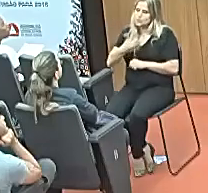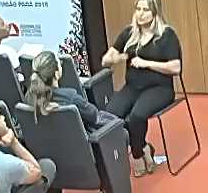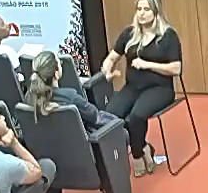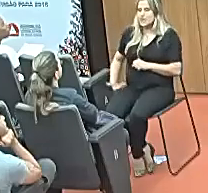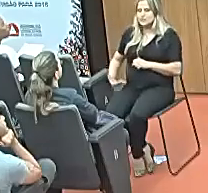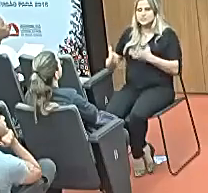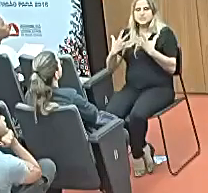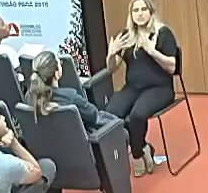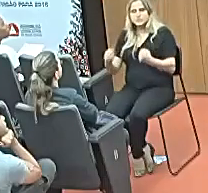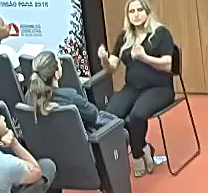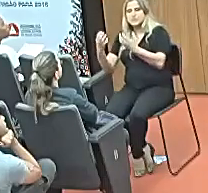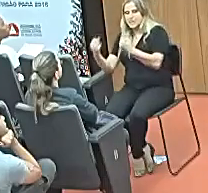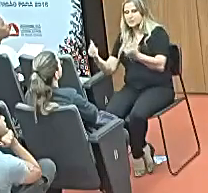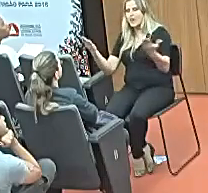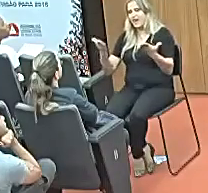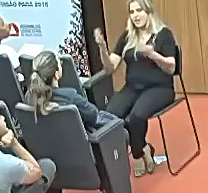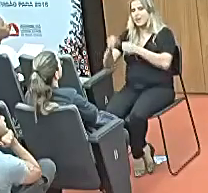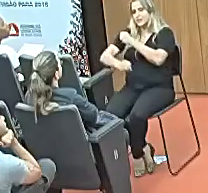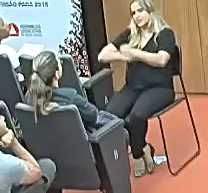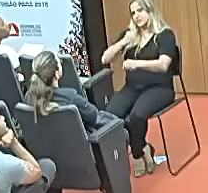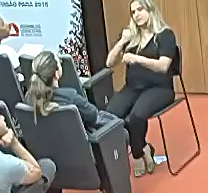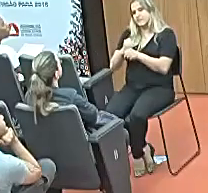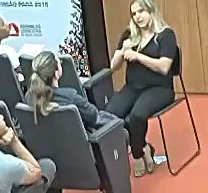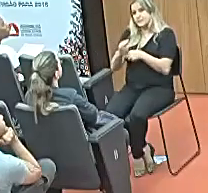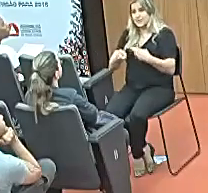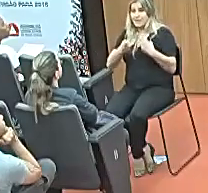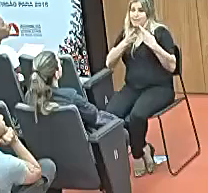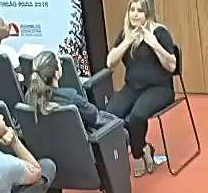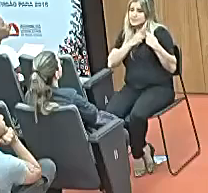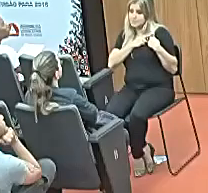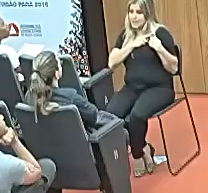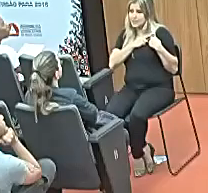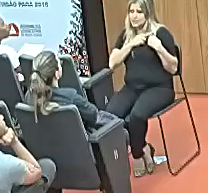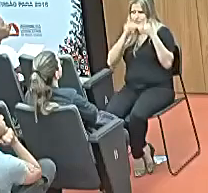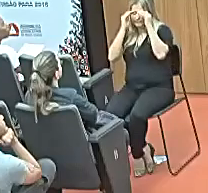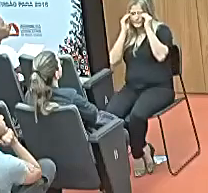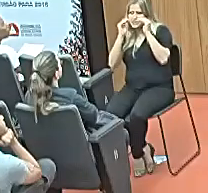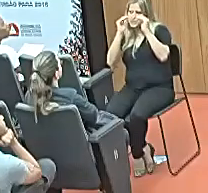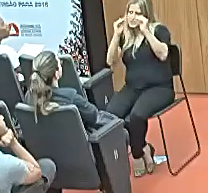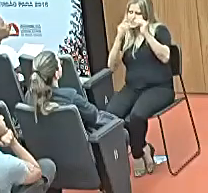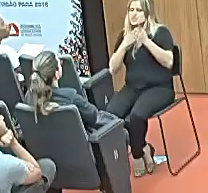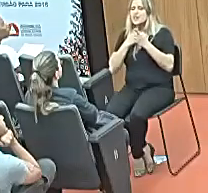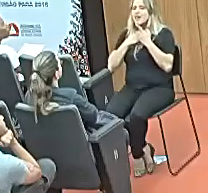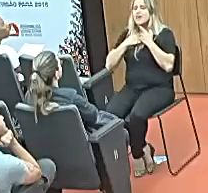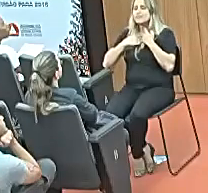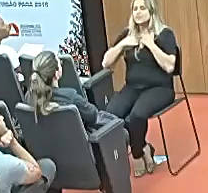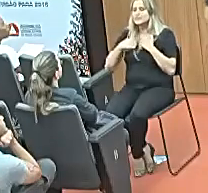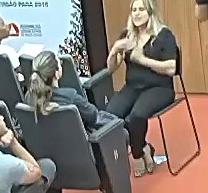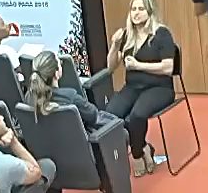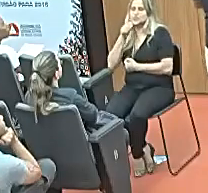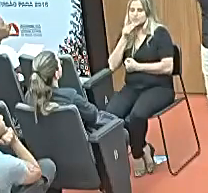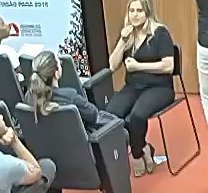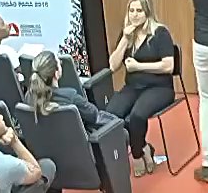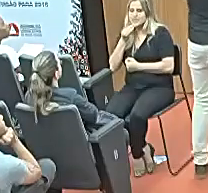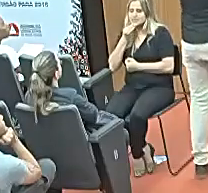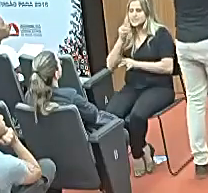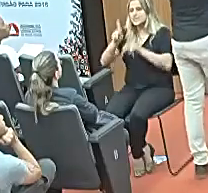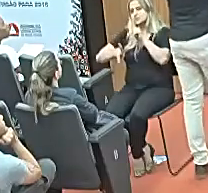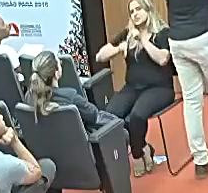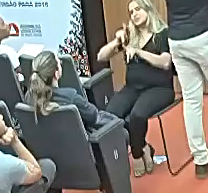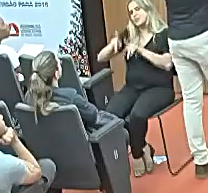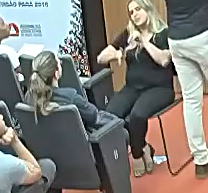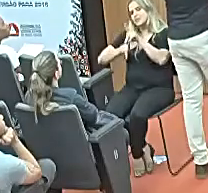assumindo a partir do ano que vem respeita a vontade o anseio da sociedade